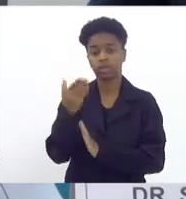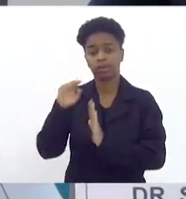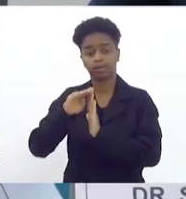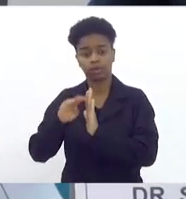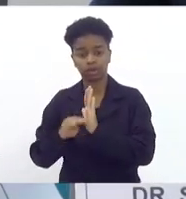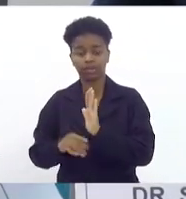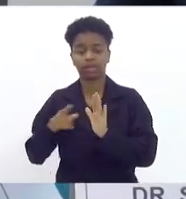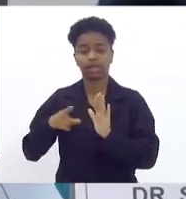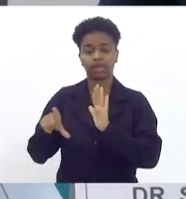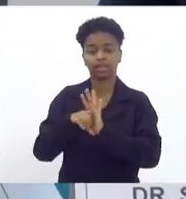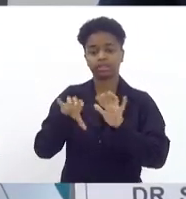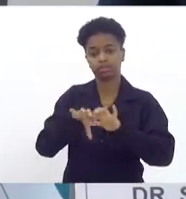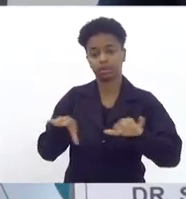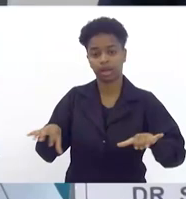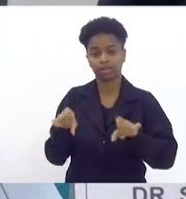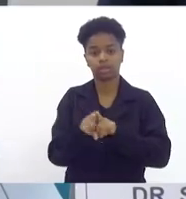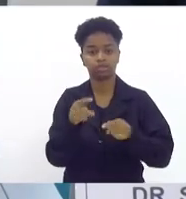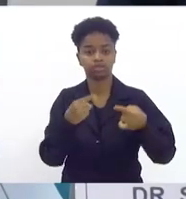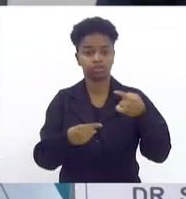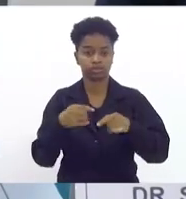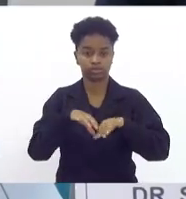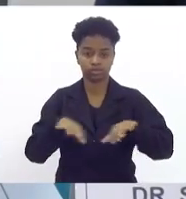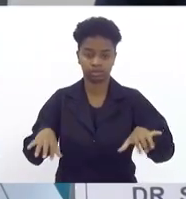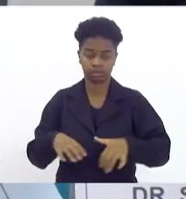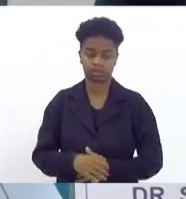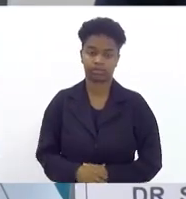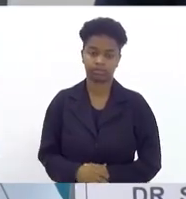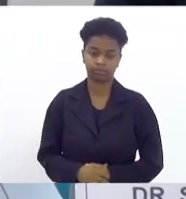discussão específica, enfim.